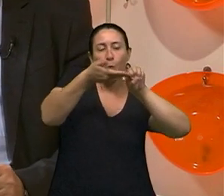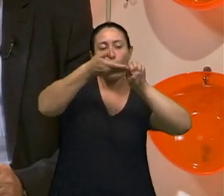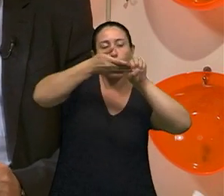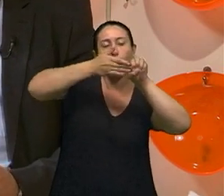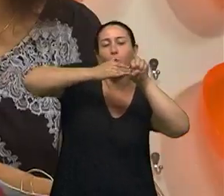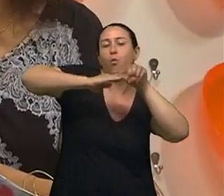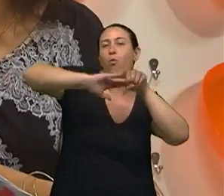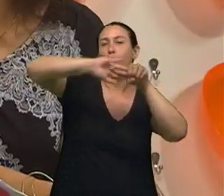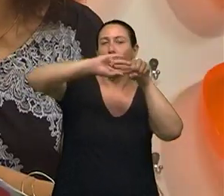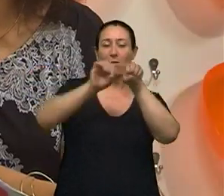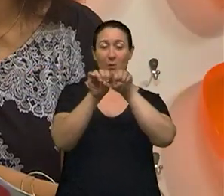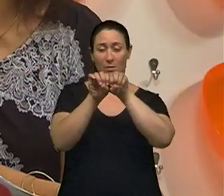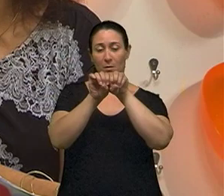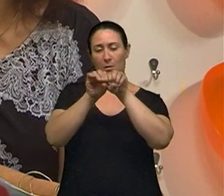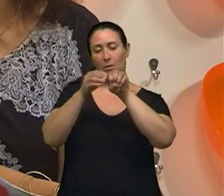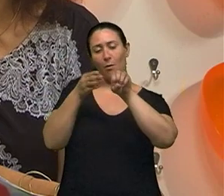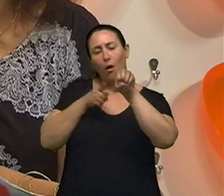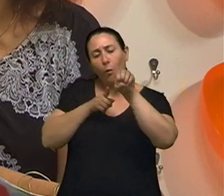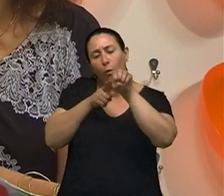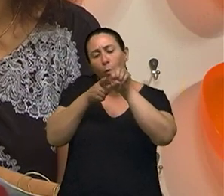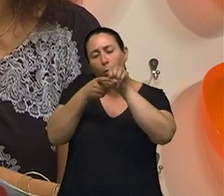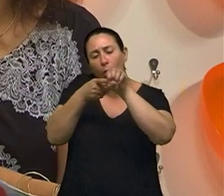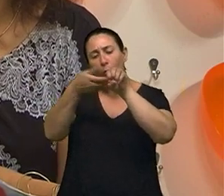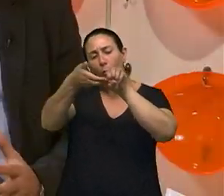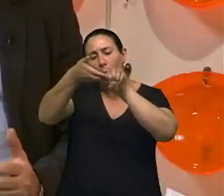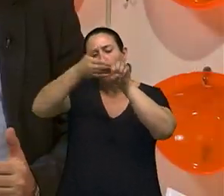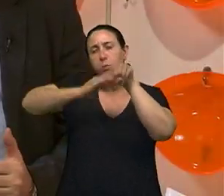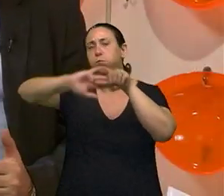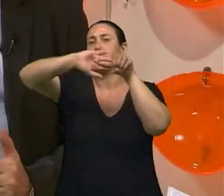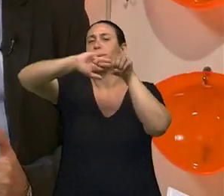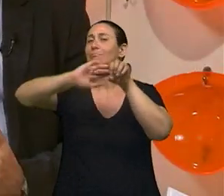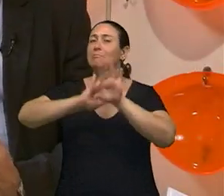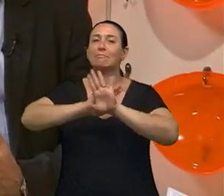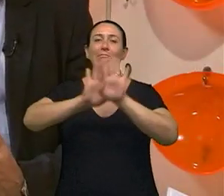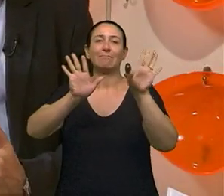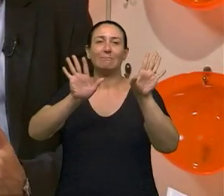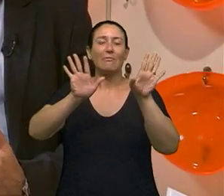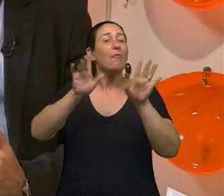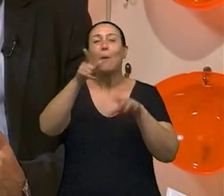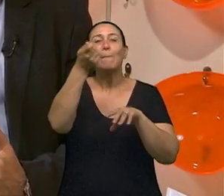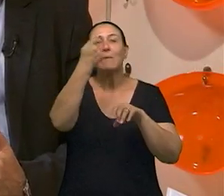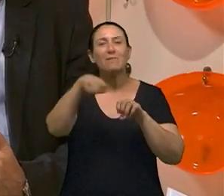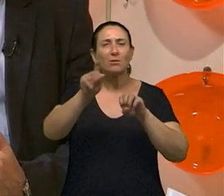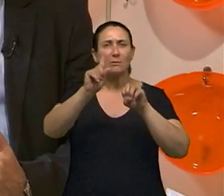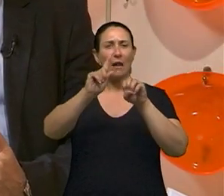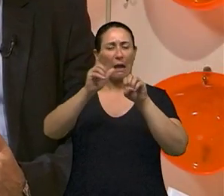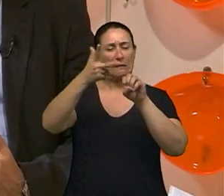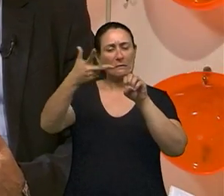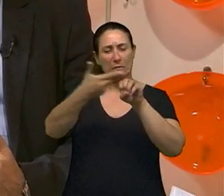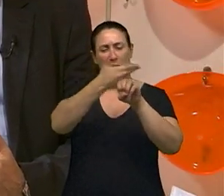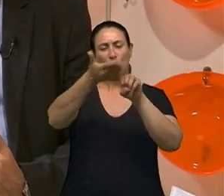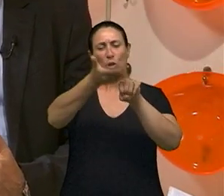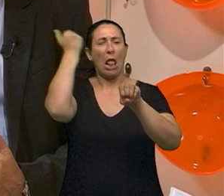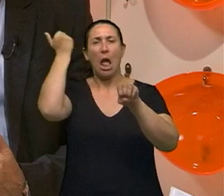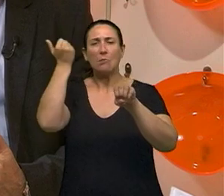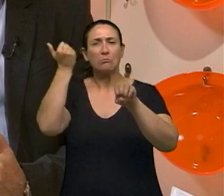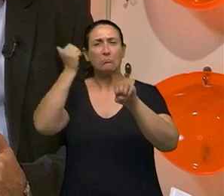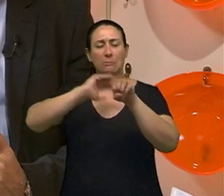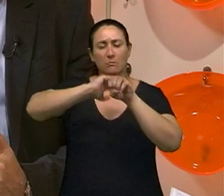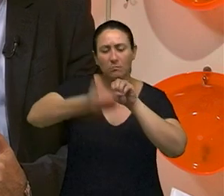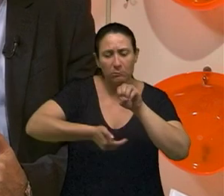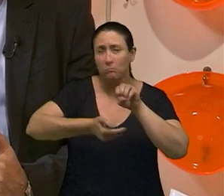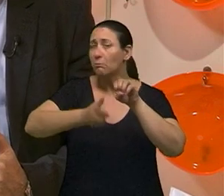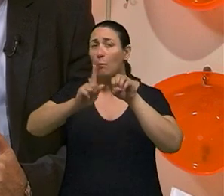então é um reparo mesmo fantástica é um reparo ao invés de ser uma retirada com substituição ou um reparo externo é um